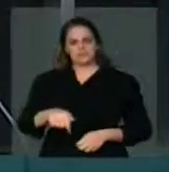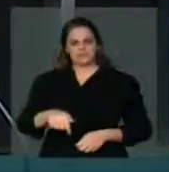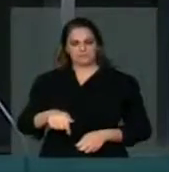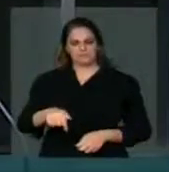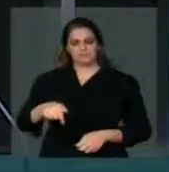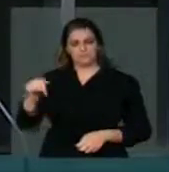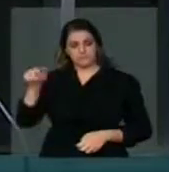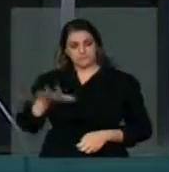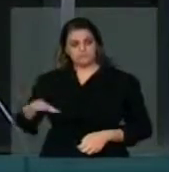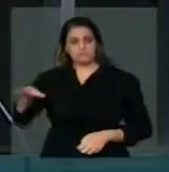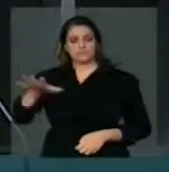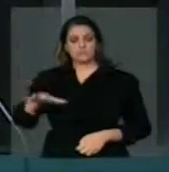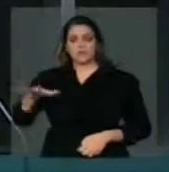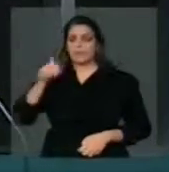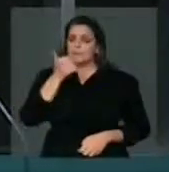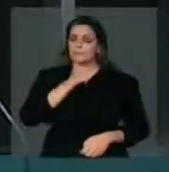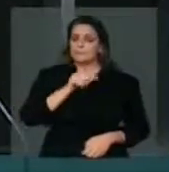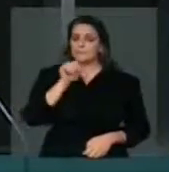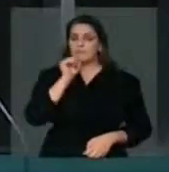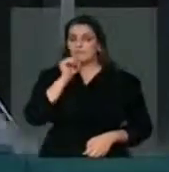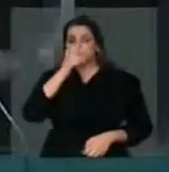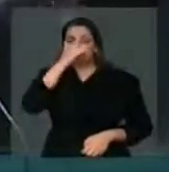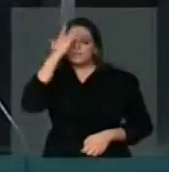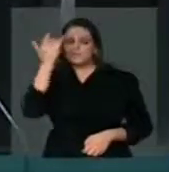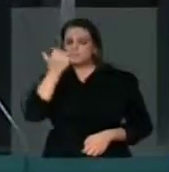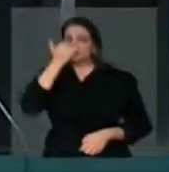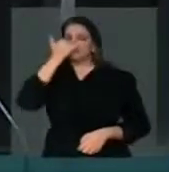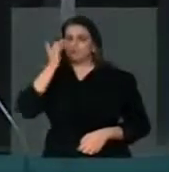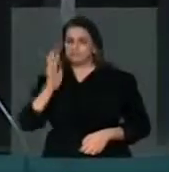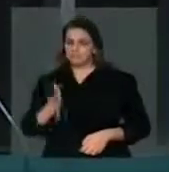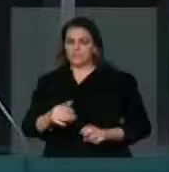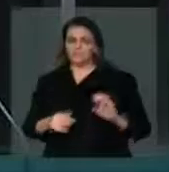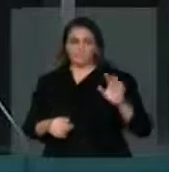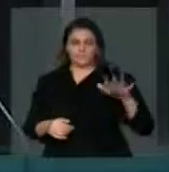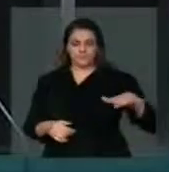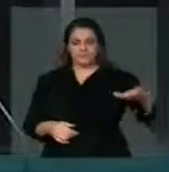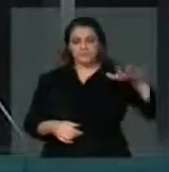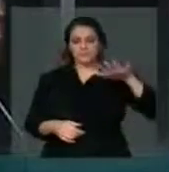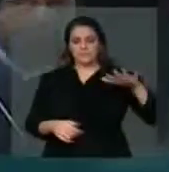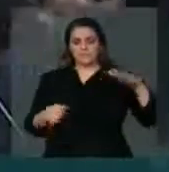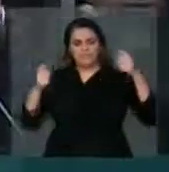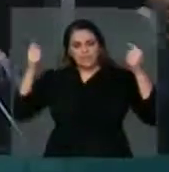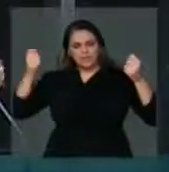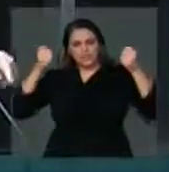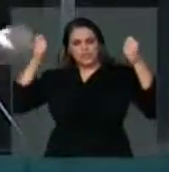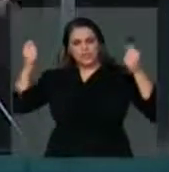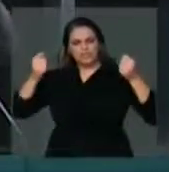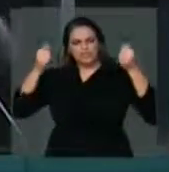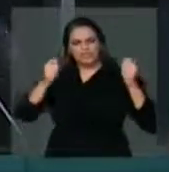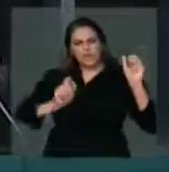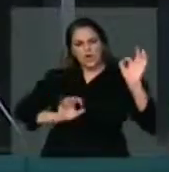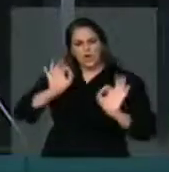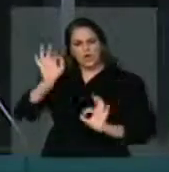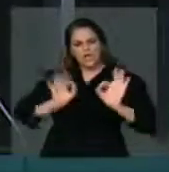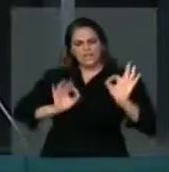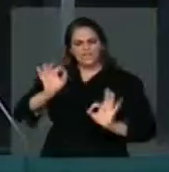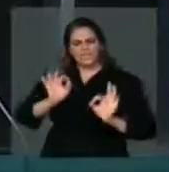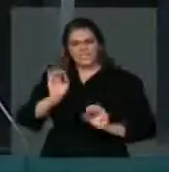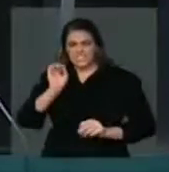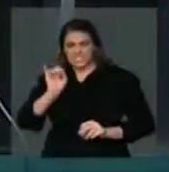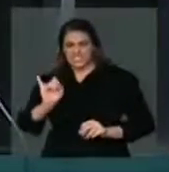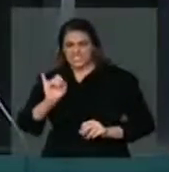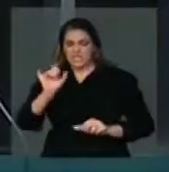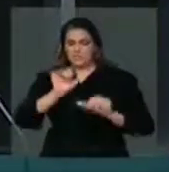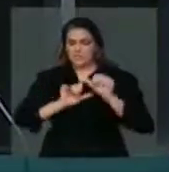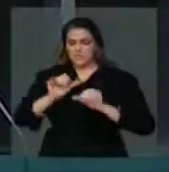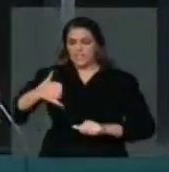lado, mães e vítimas. Do outro, uma torcida organizada, que se reduzíssemos à maioridade